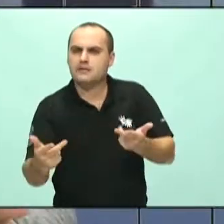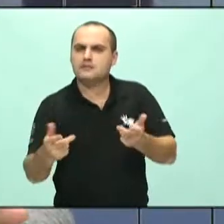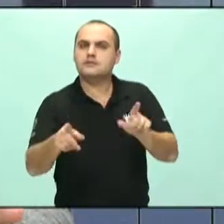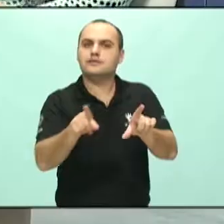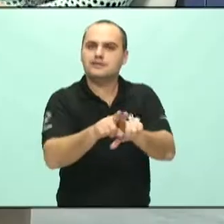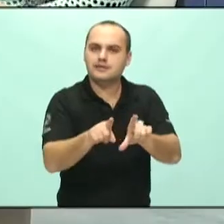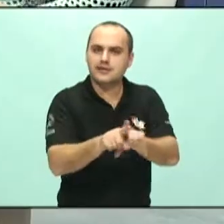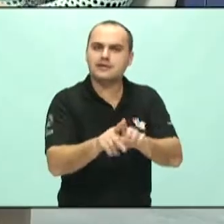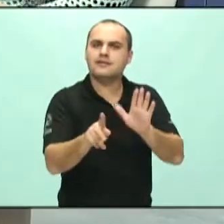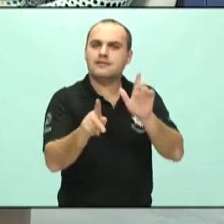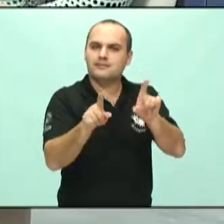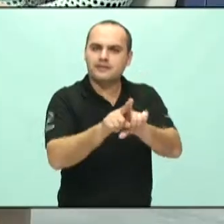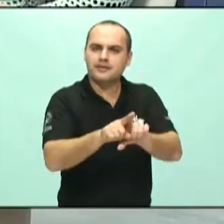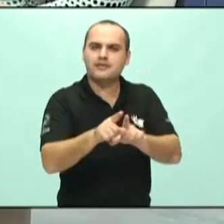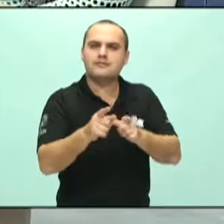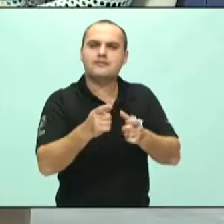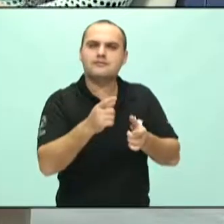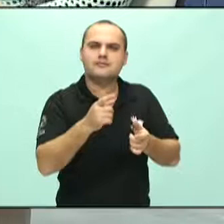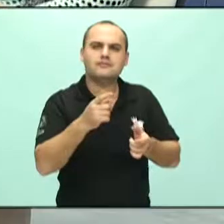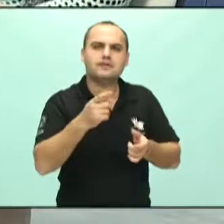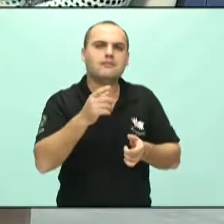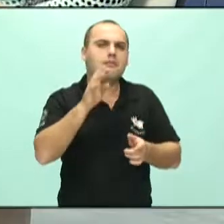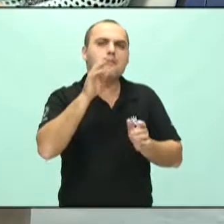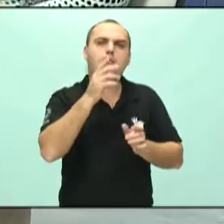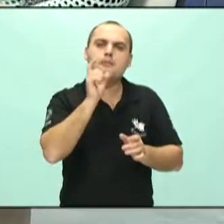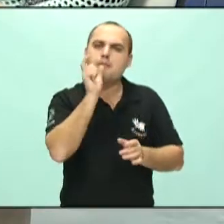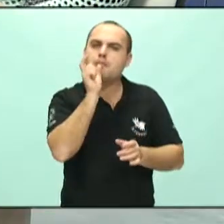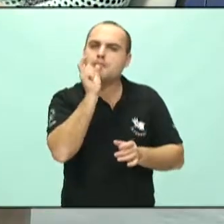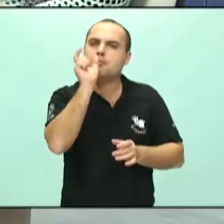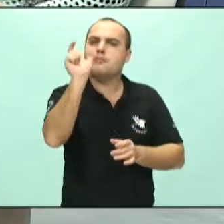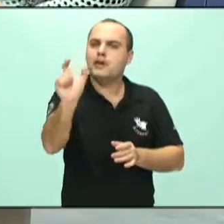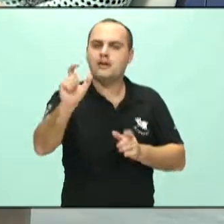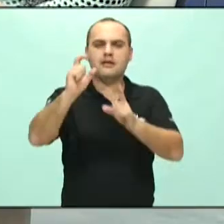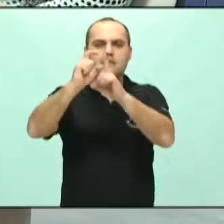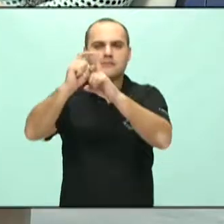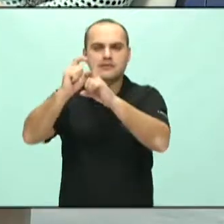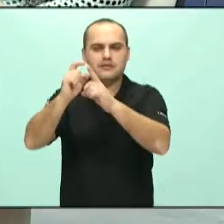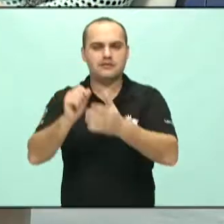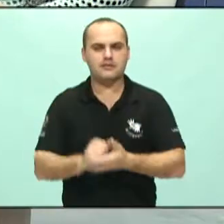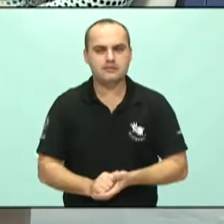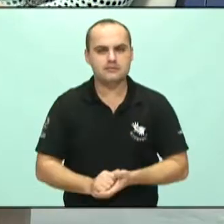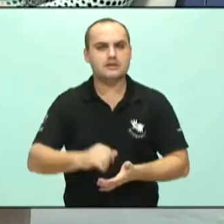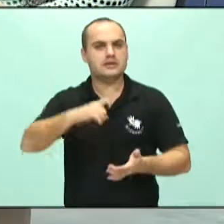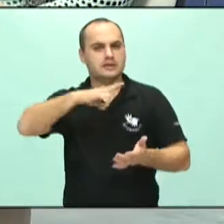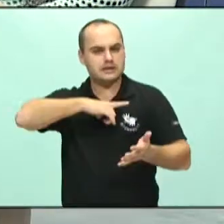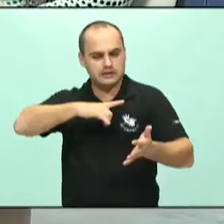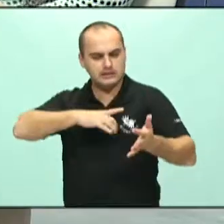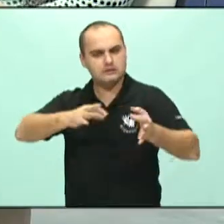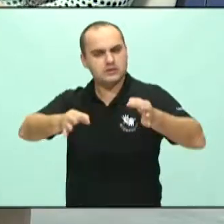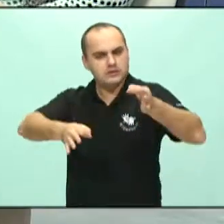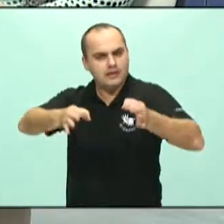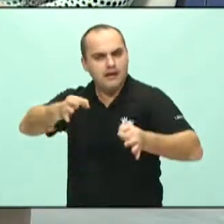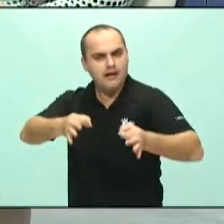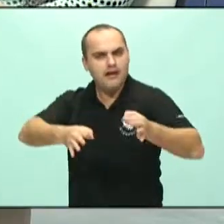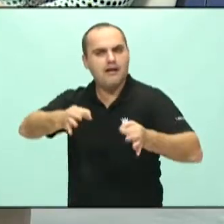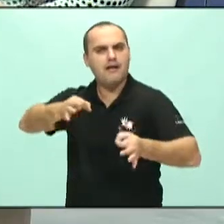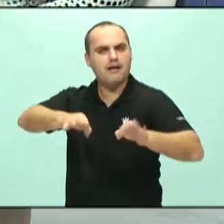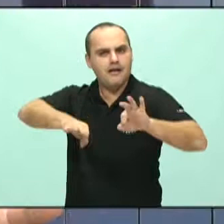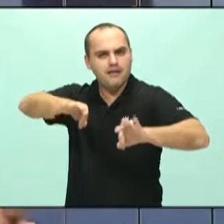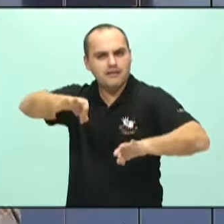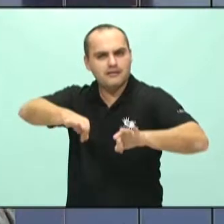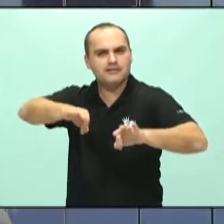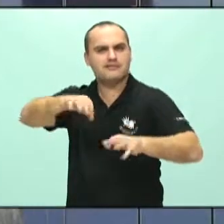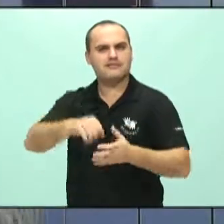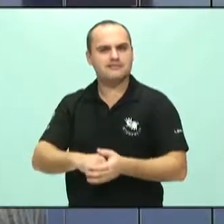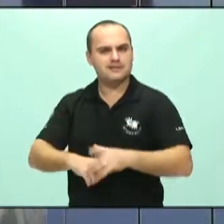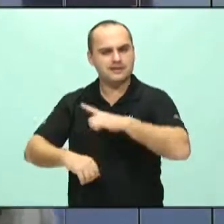das canções, ela é um compositor, é o artista também por causa do teatro, Poesia. Ele é o lutador, ele é o poeta,